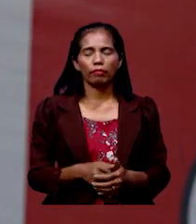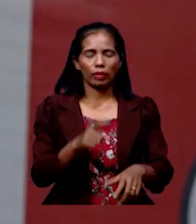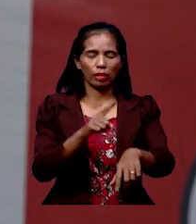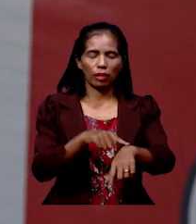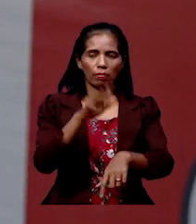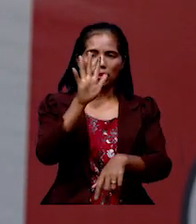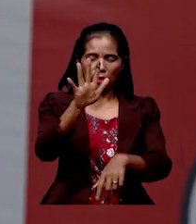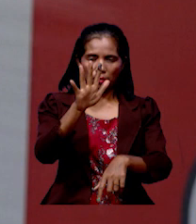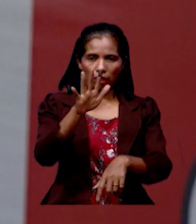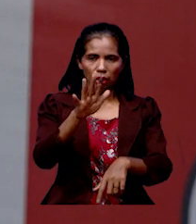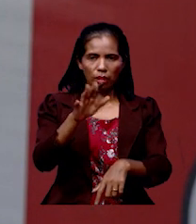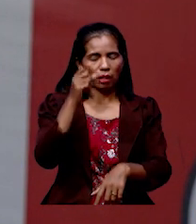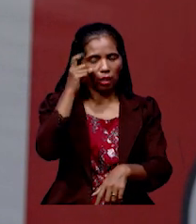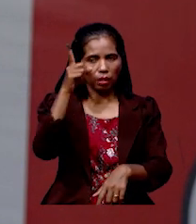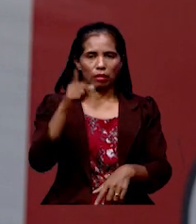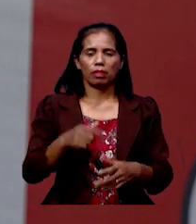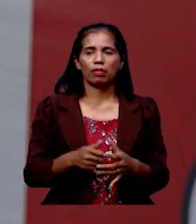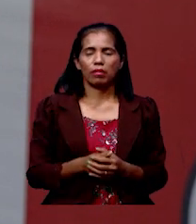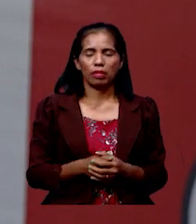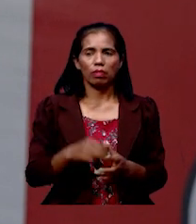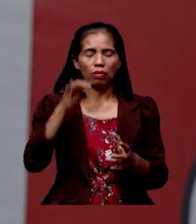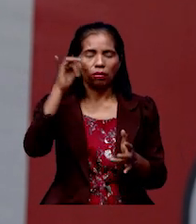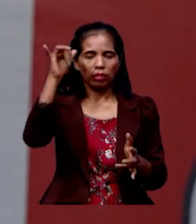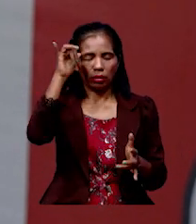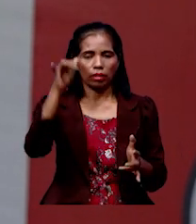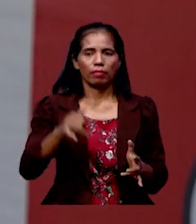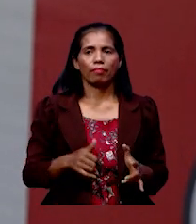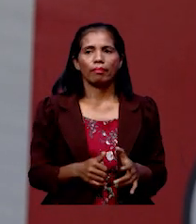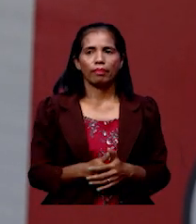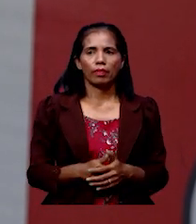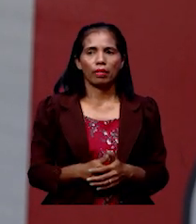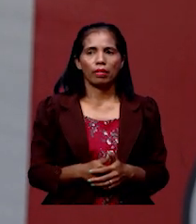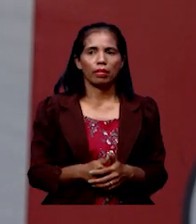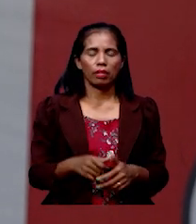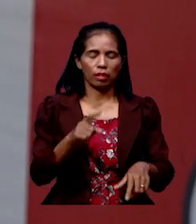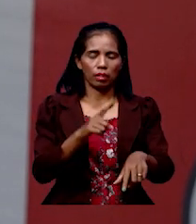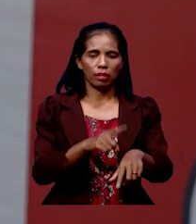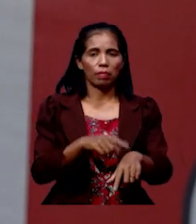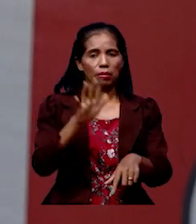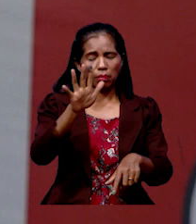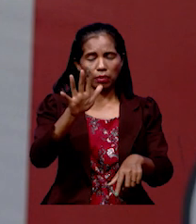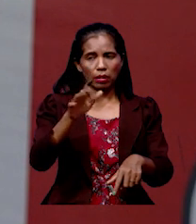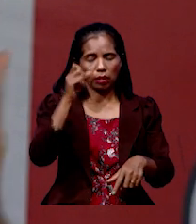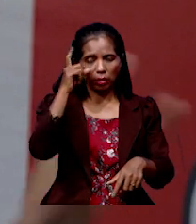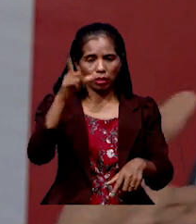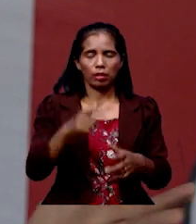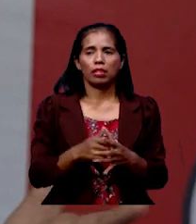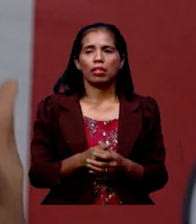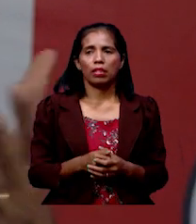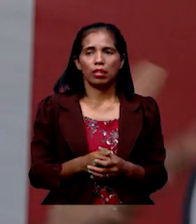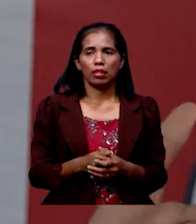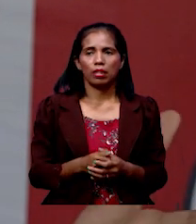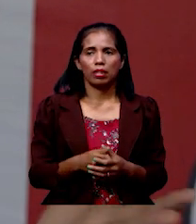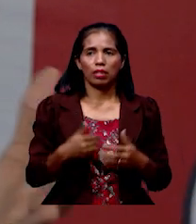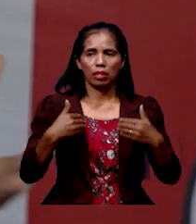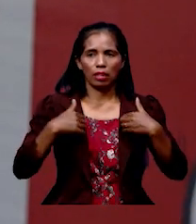teona, ok? E por sei que, né? O engenheiro nem ader, tamba e a atividades